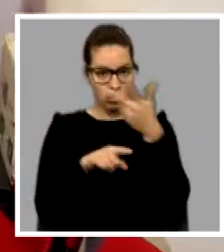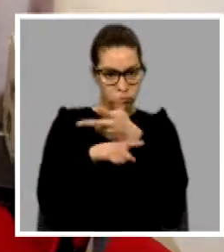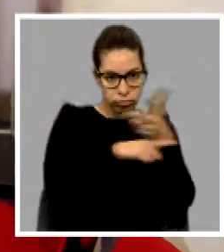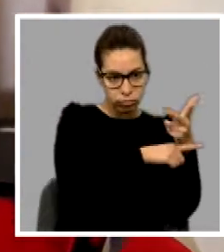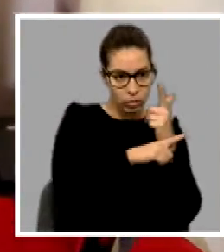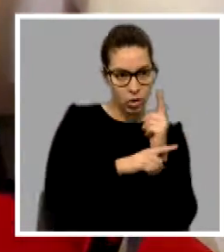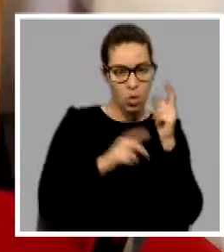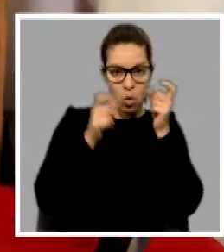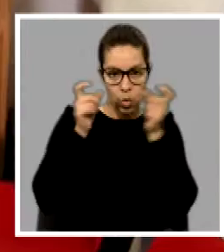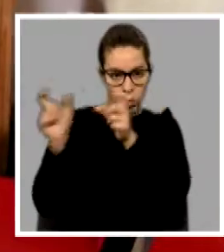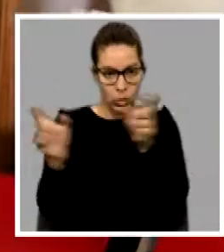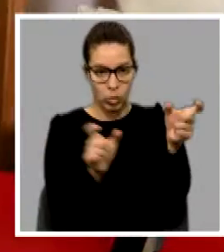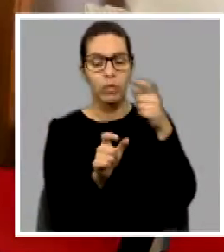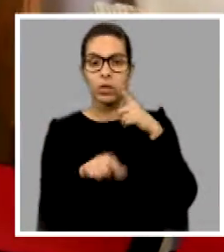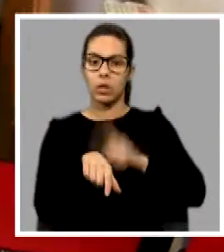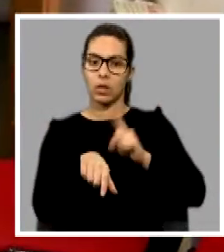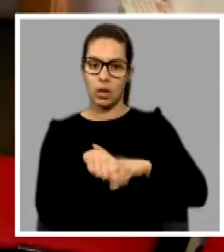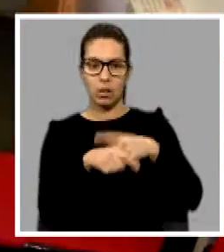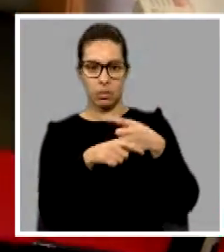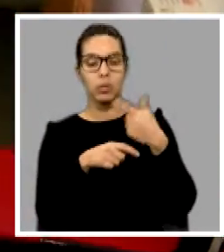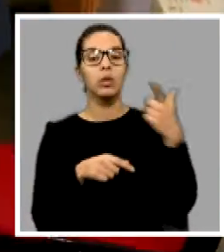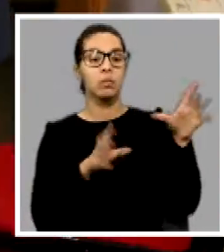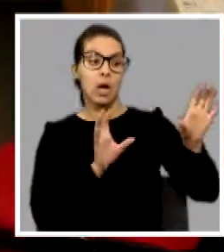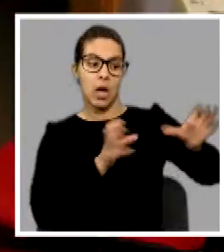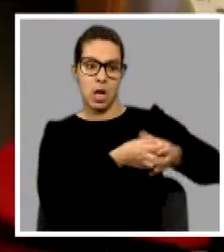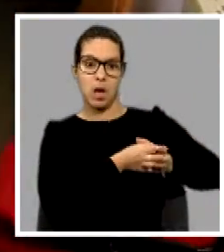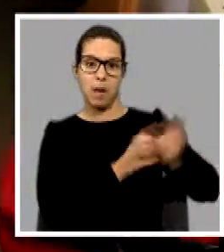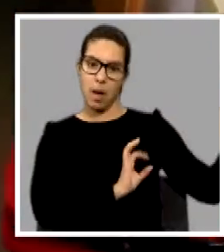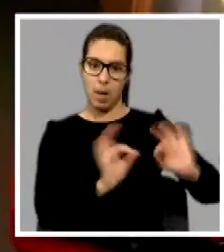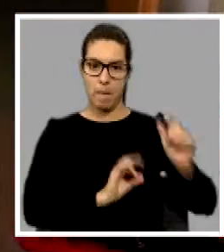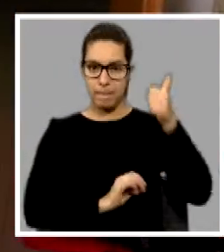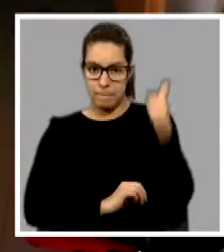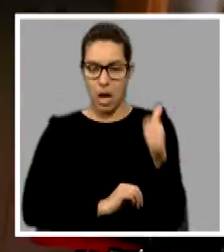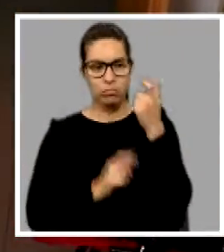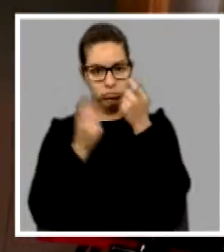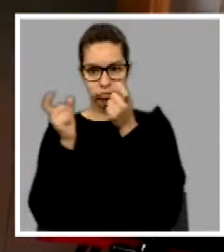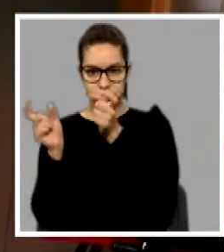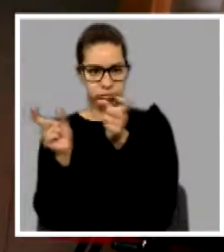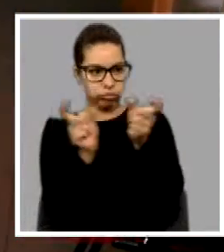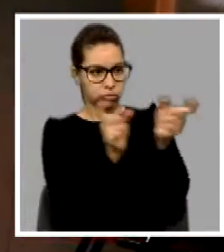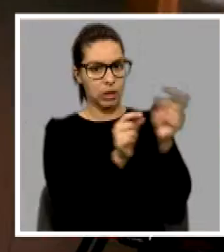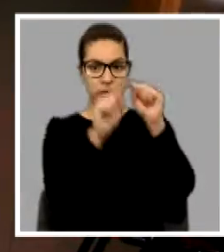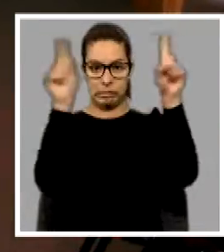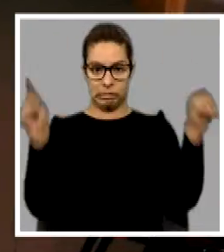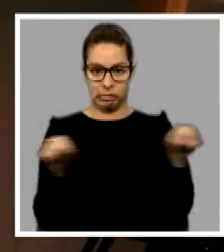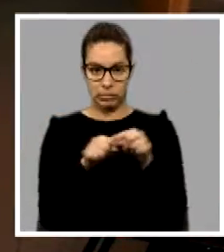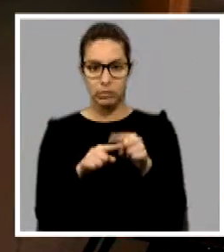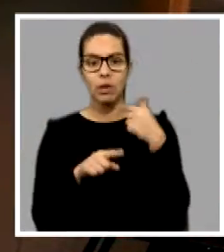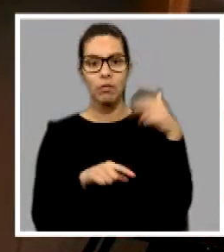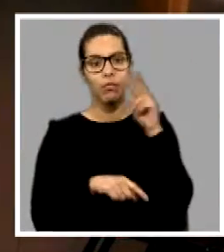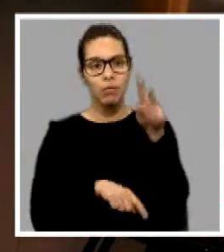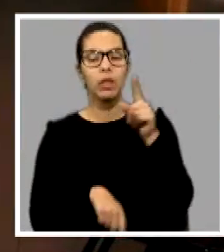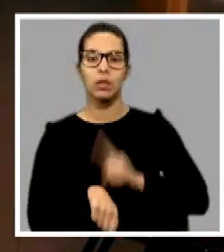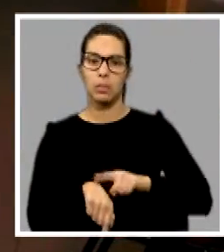controla-se o som, controla-se a imagem, as câmaras e o precioso tempo. Tudo com a ajuda desta equipa bem preparada que controla